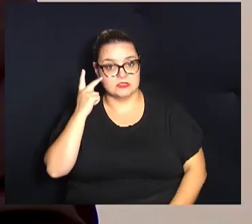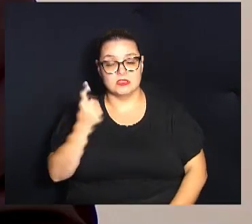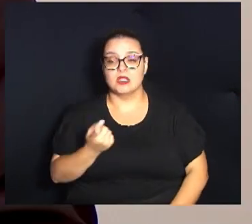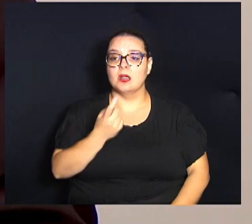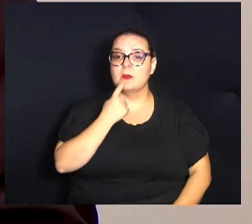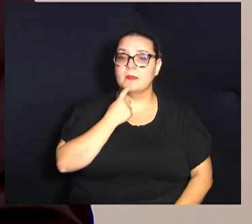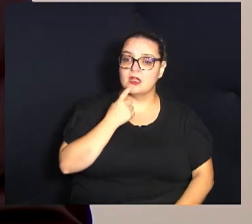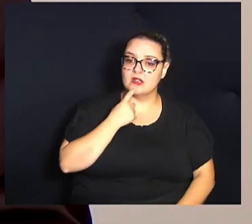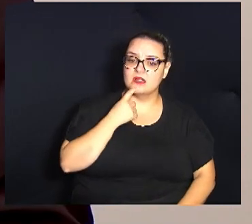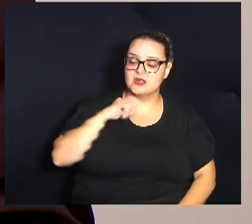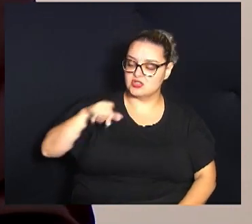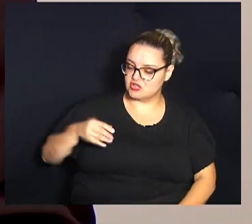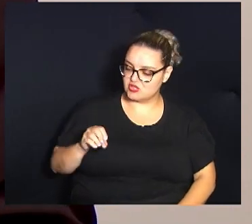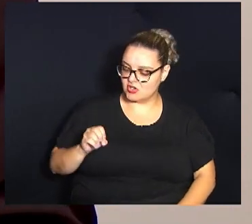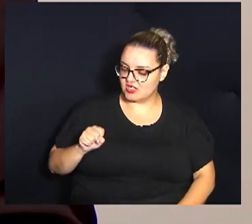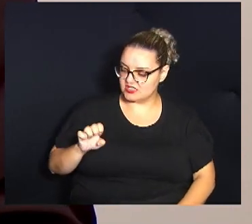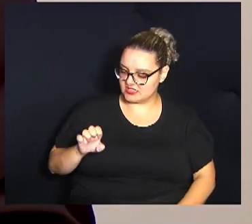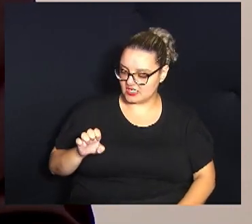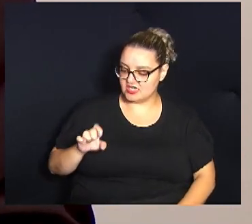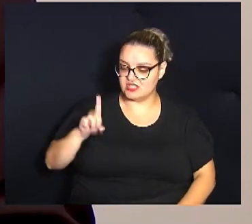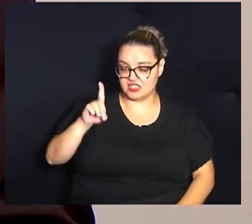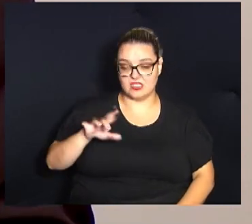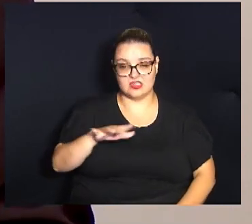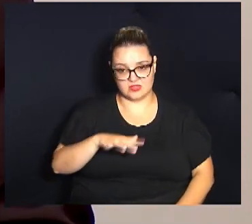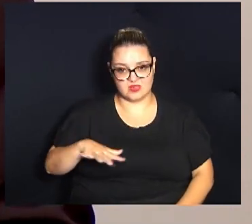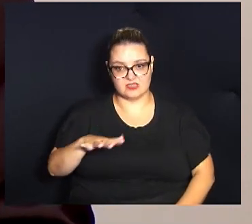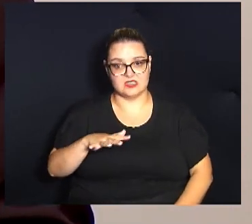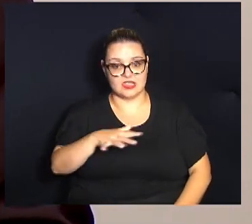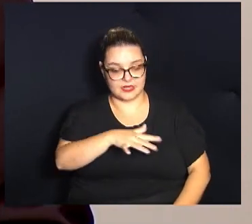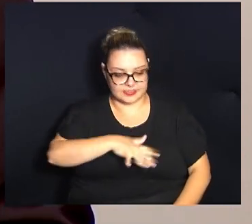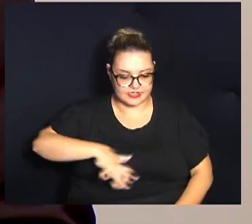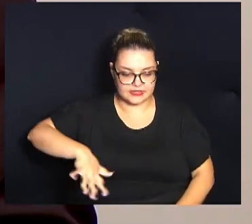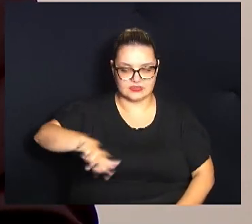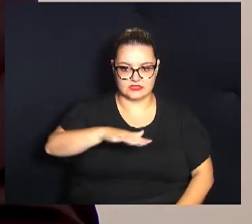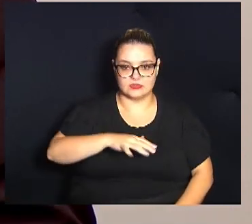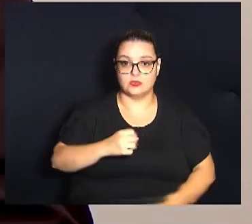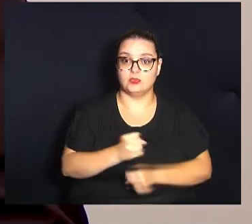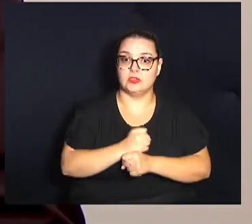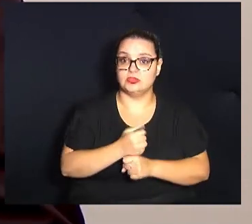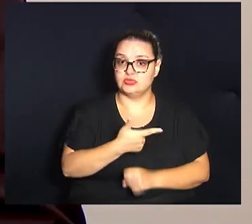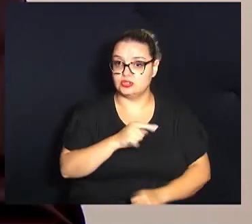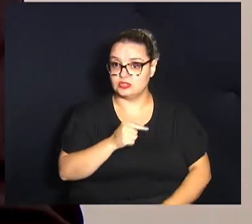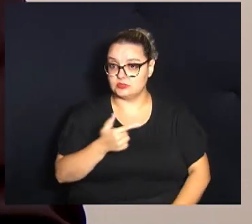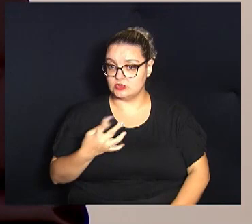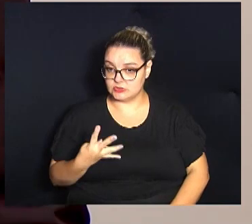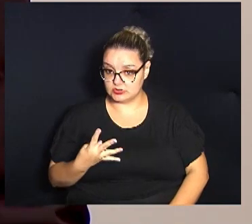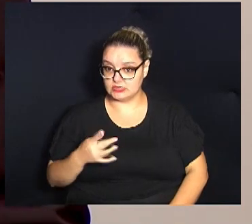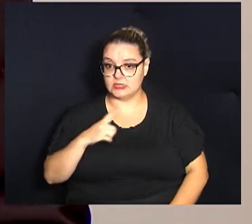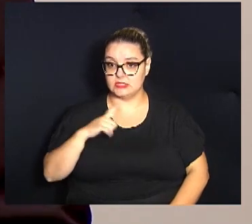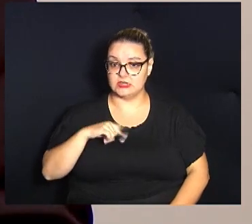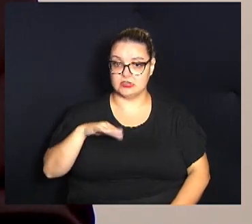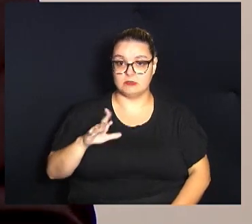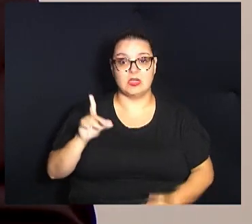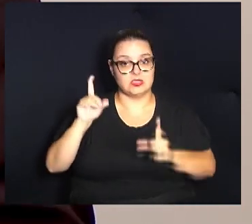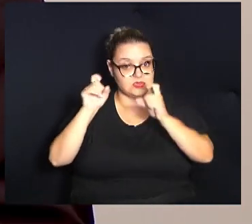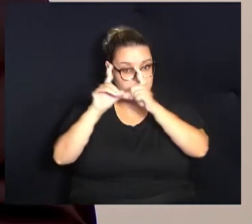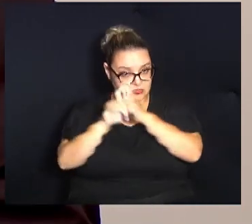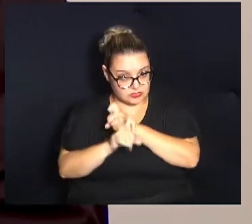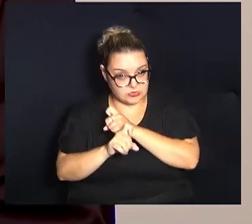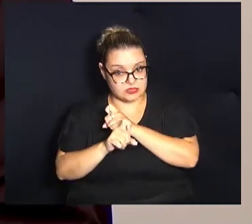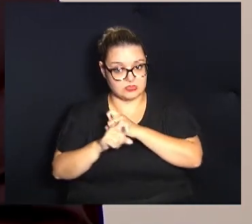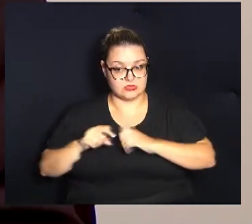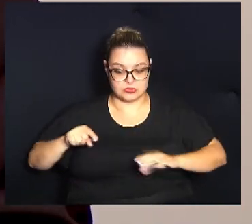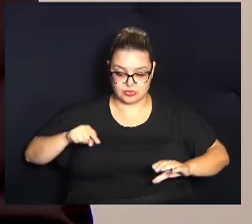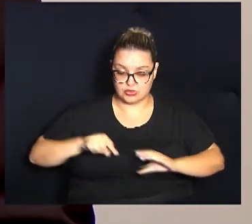Campinas, José Henrique, diretor do setor, revelou que o ano de 2024 terá mais dificuldades de